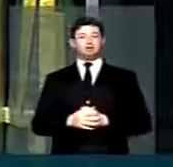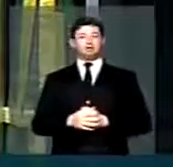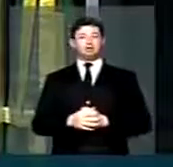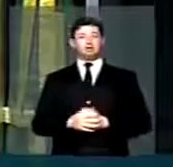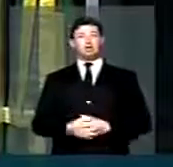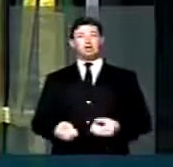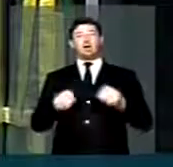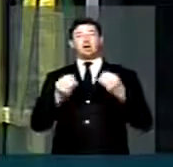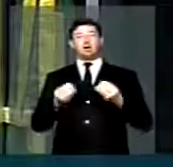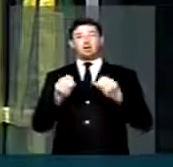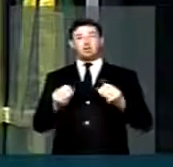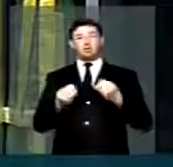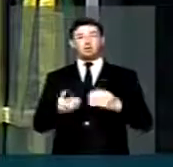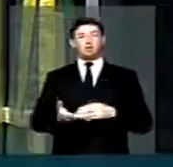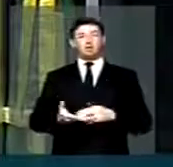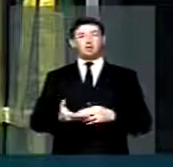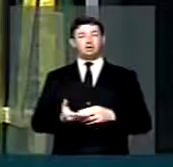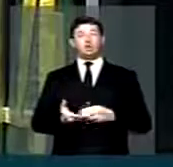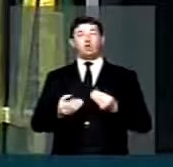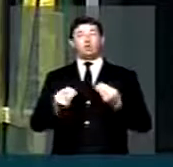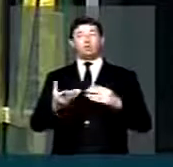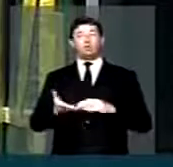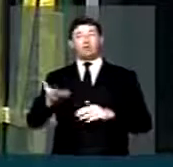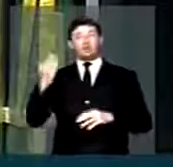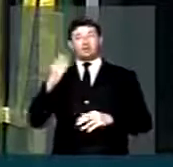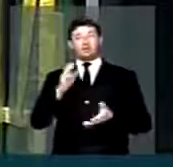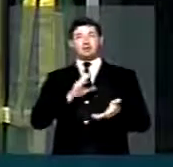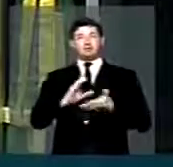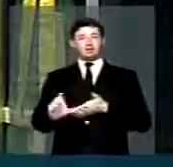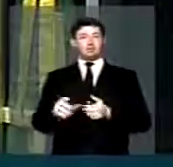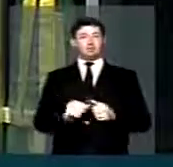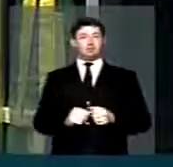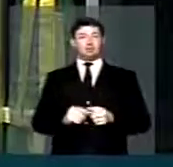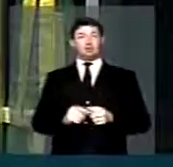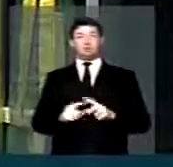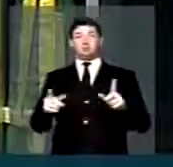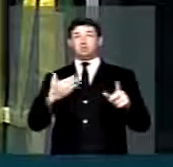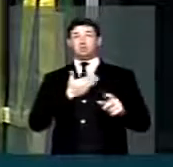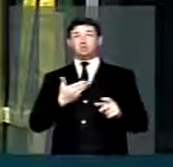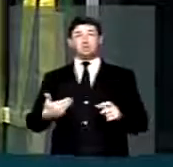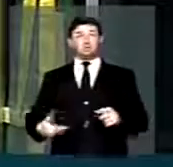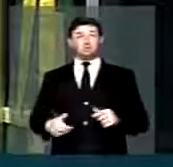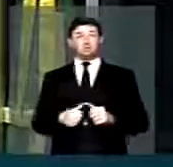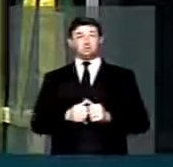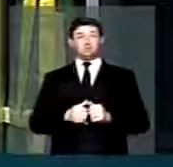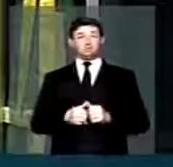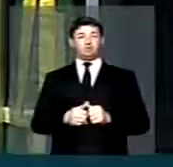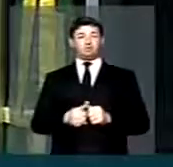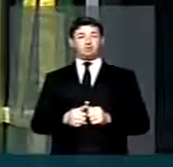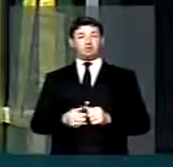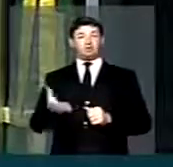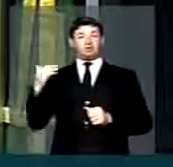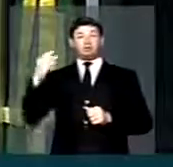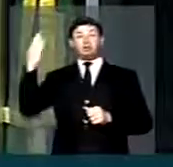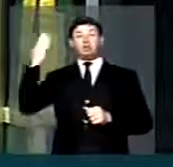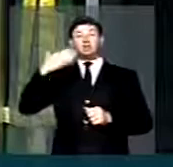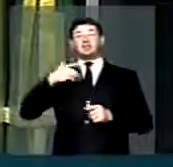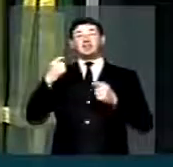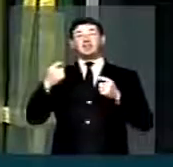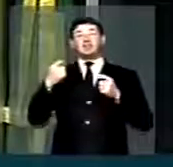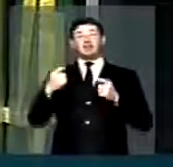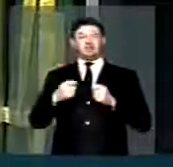é que nós pode aumentar, como é que a gente pode aumentar a taxa de investimento se o atual governo tentava provar, isso faz parte